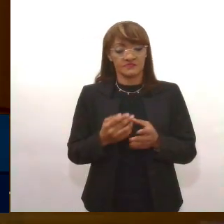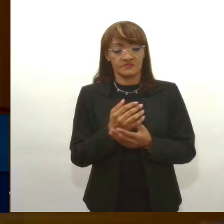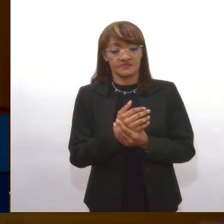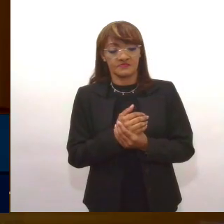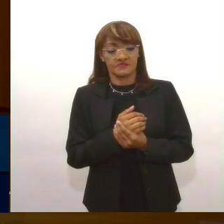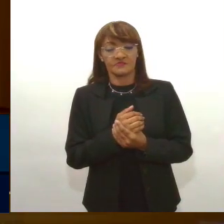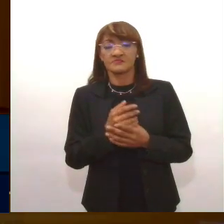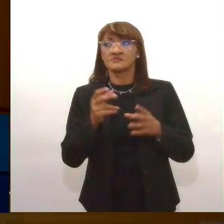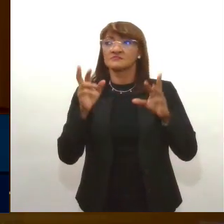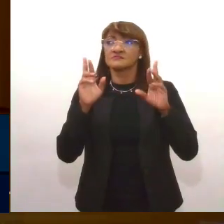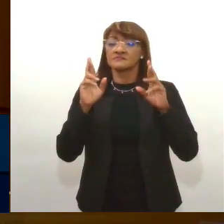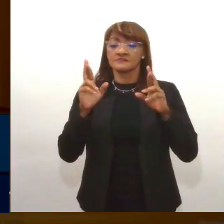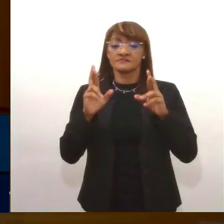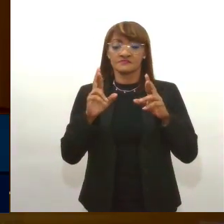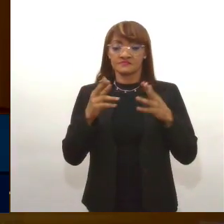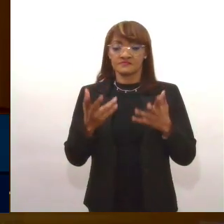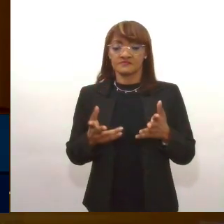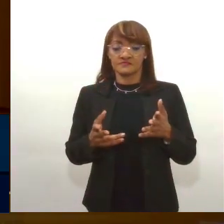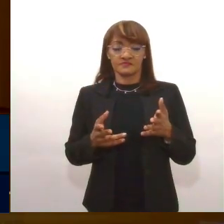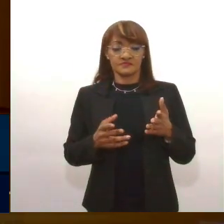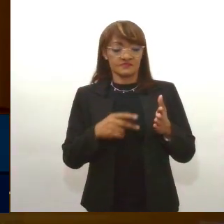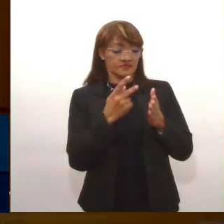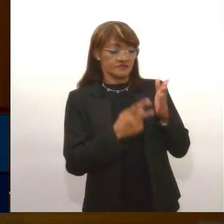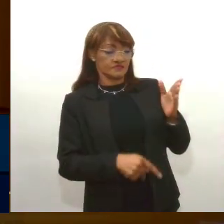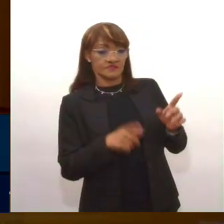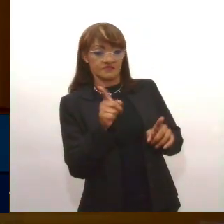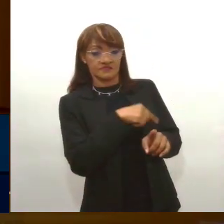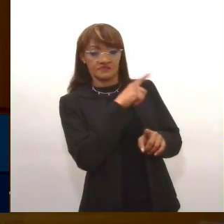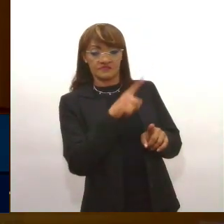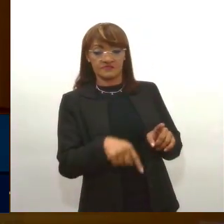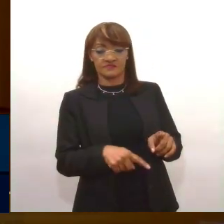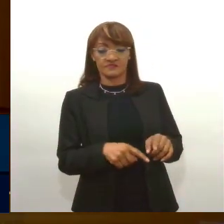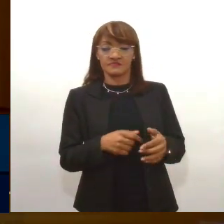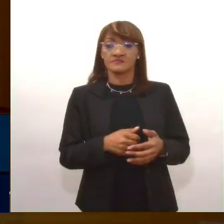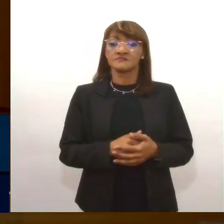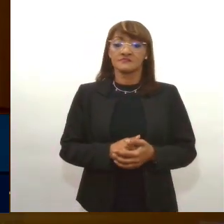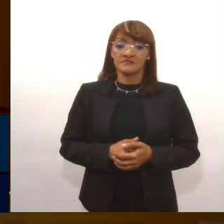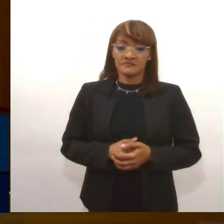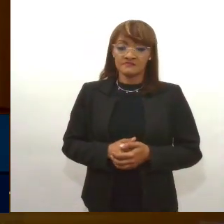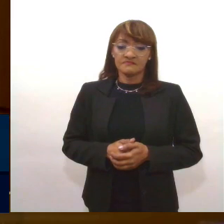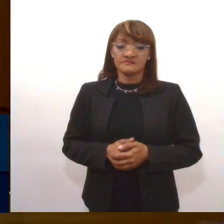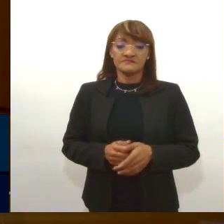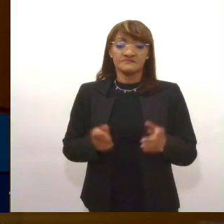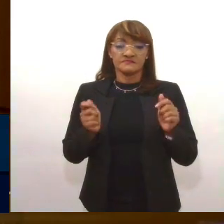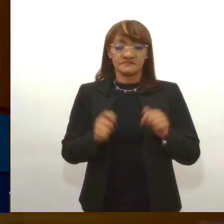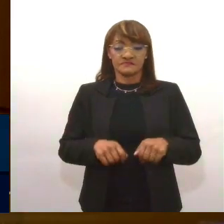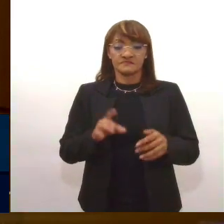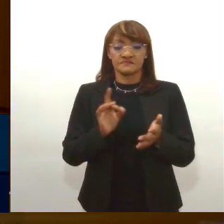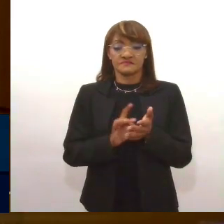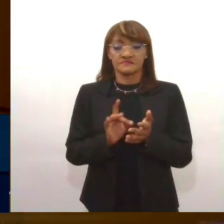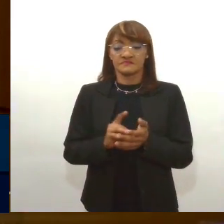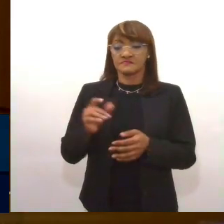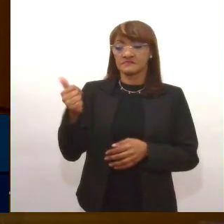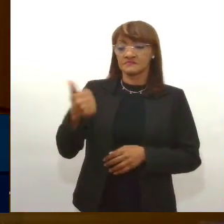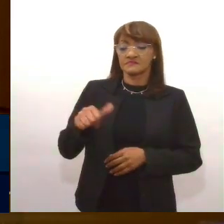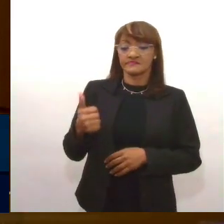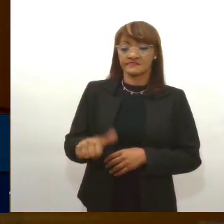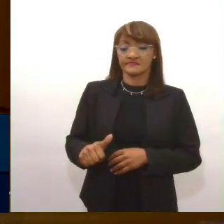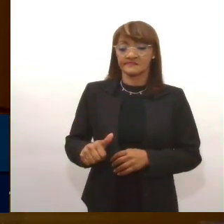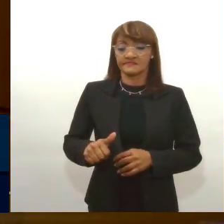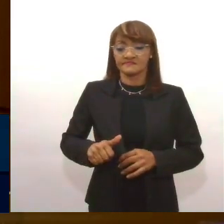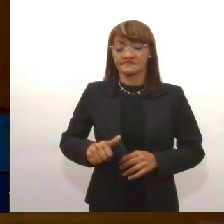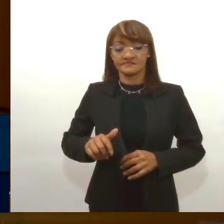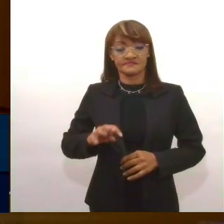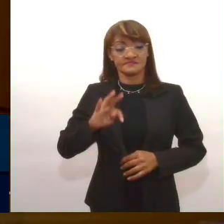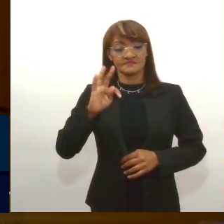desse projeto né Para que eh seja realmente avaliados né todas as legislações para